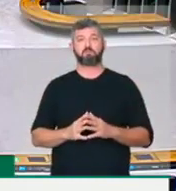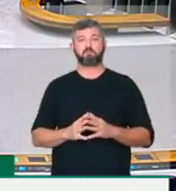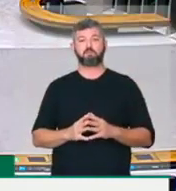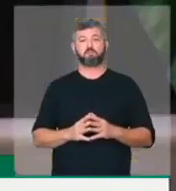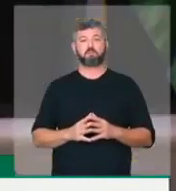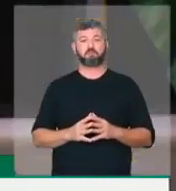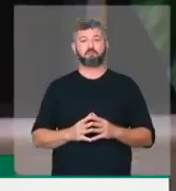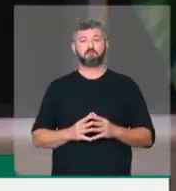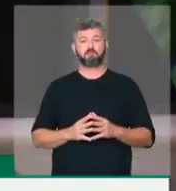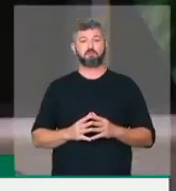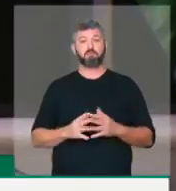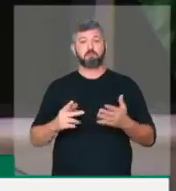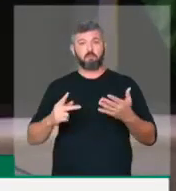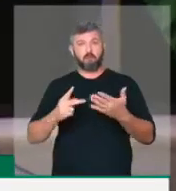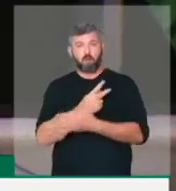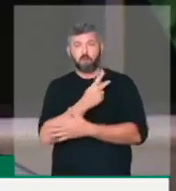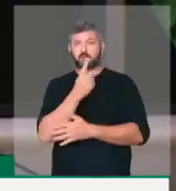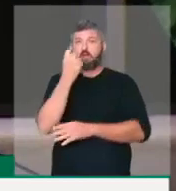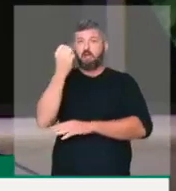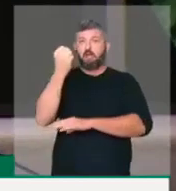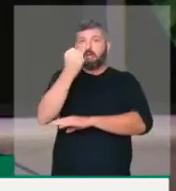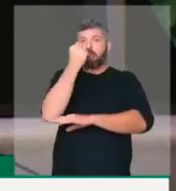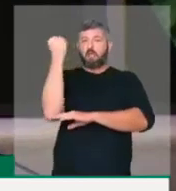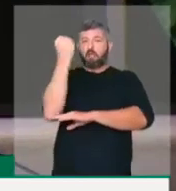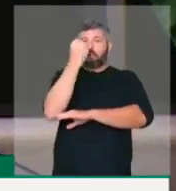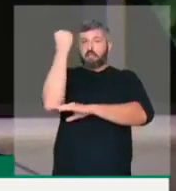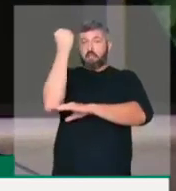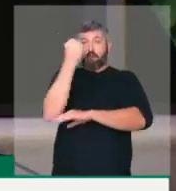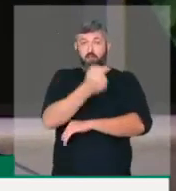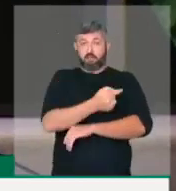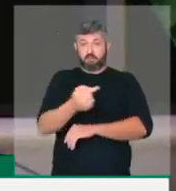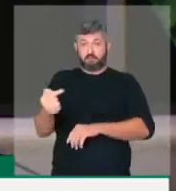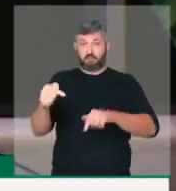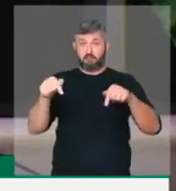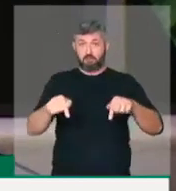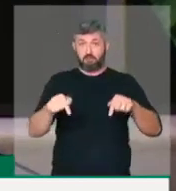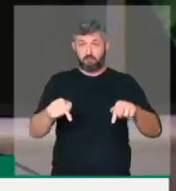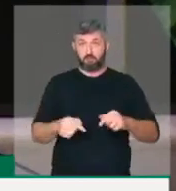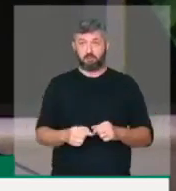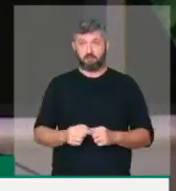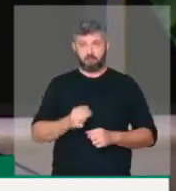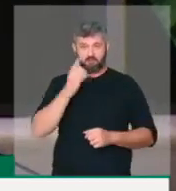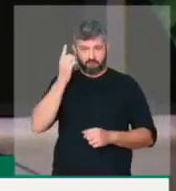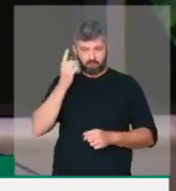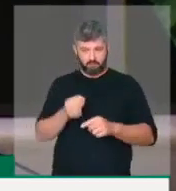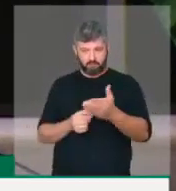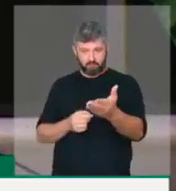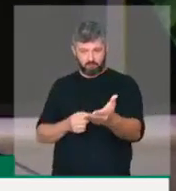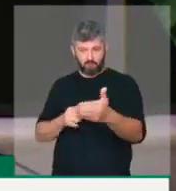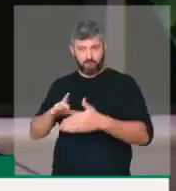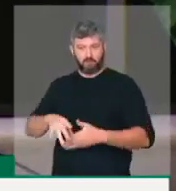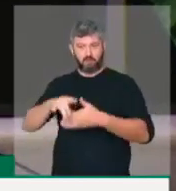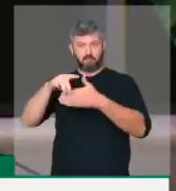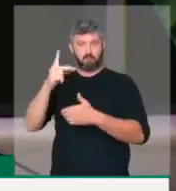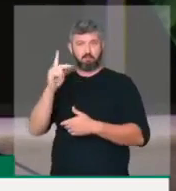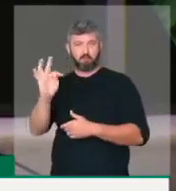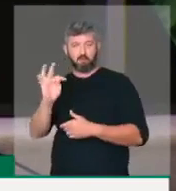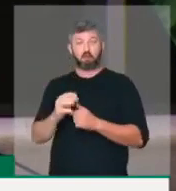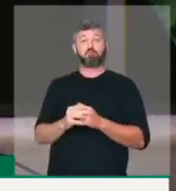nós tivemos um caso muito grave essa semana, deputado Bom Gás, líder do Partido dos Trabalhadores, no que